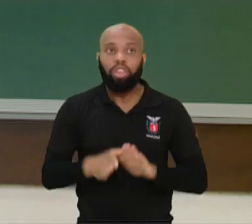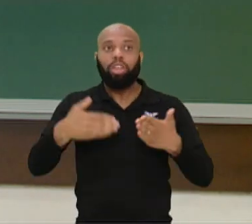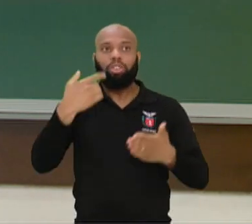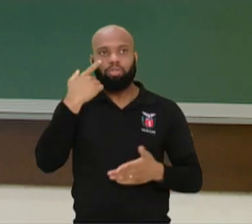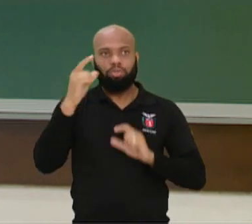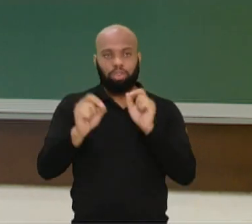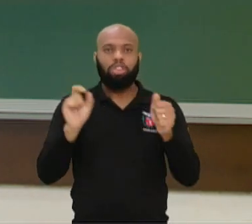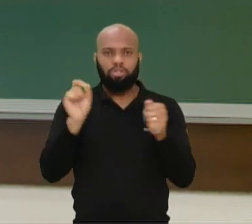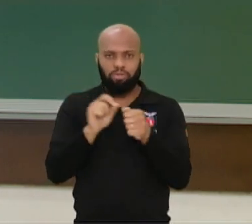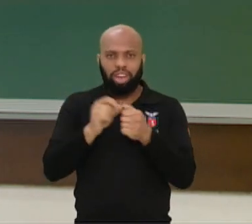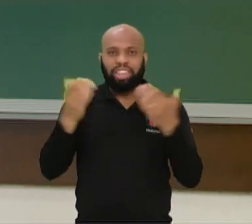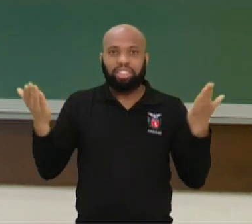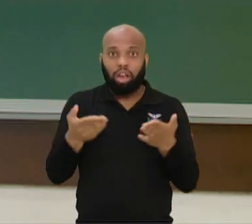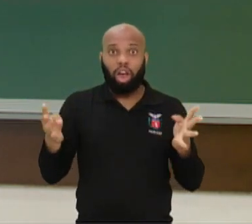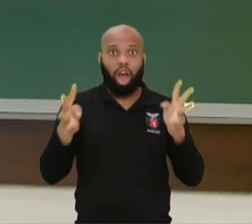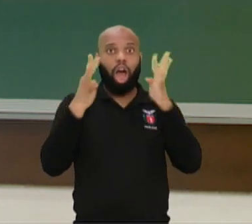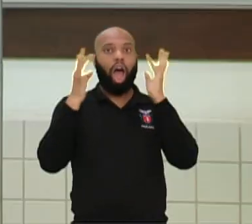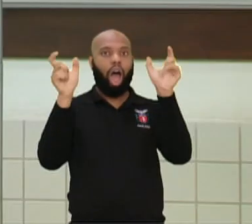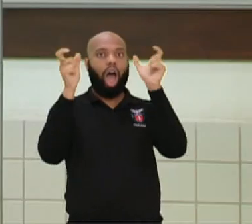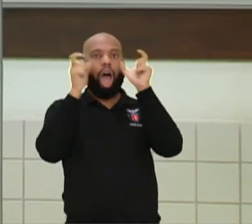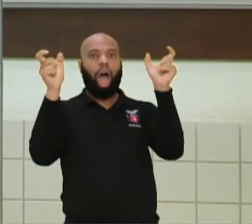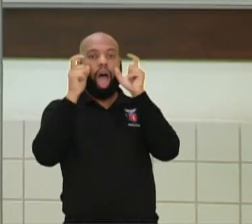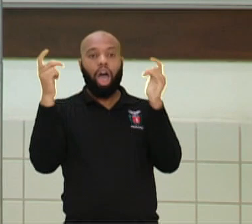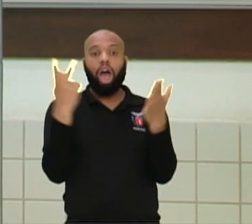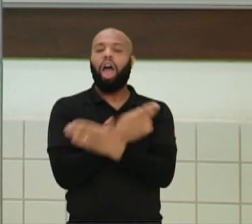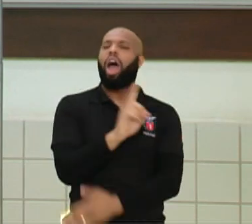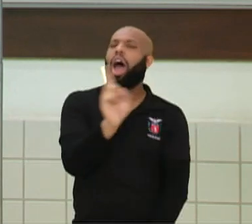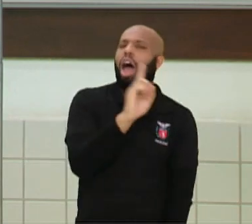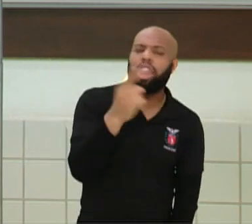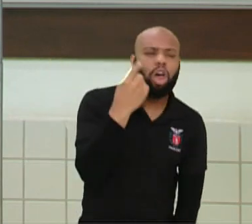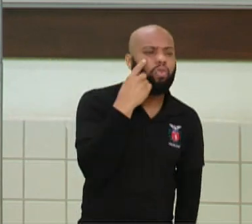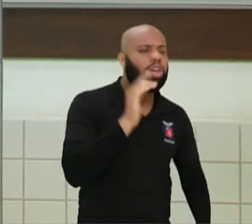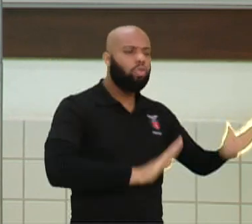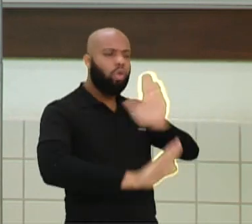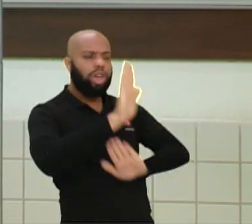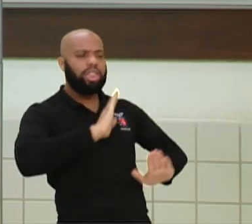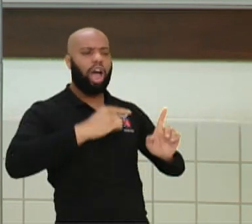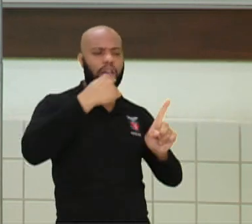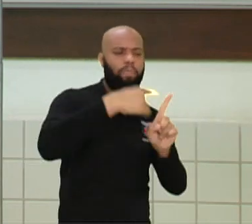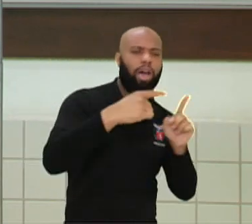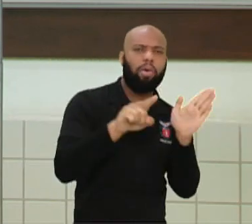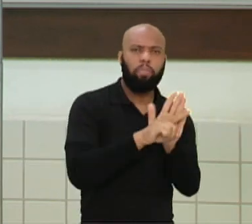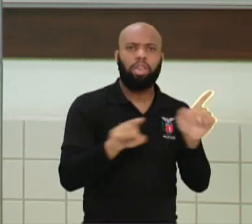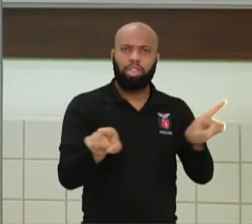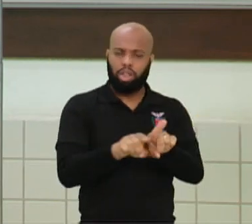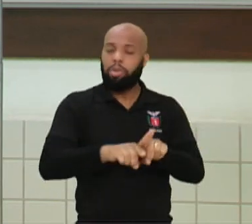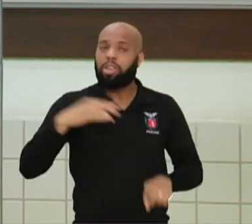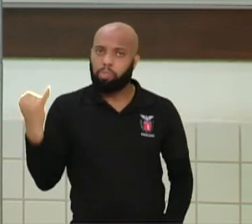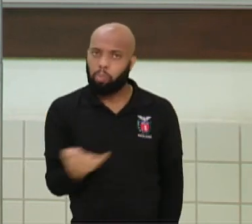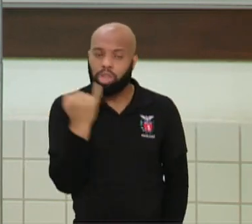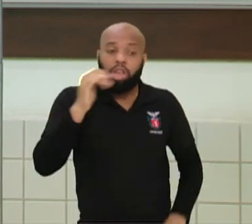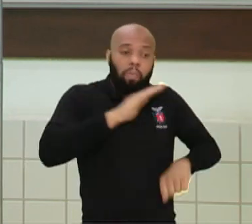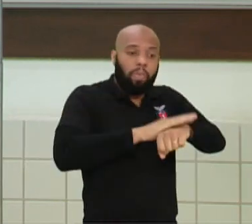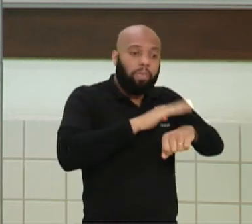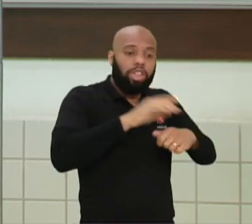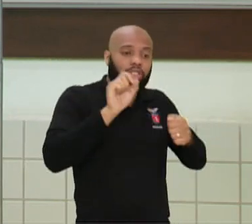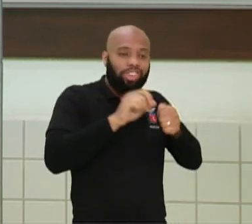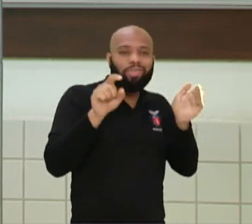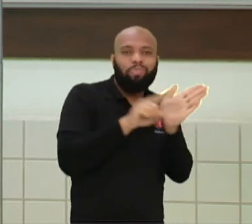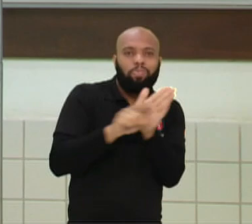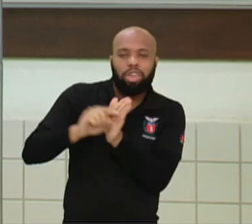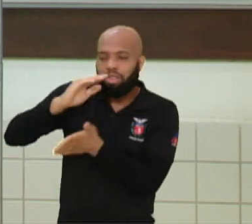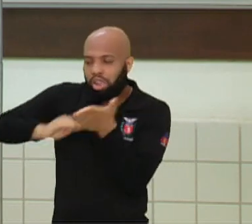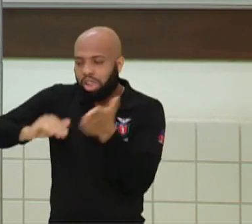Então, façam com atenção para vocês não errarem o sinal, não se esqueçam que na subtração nós